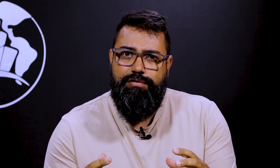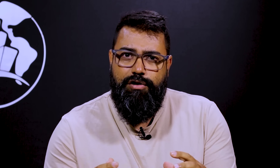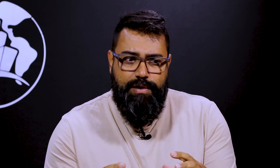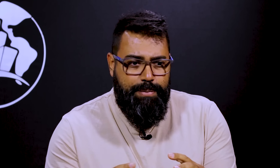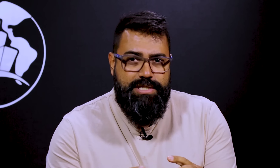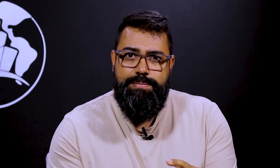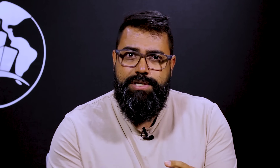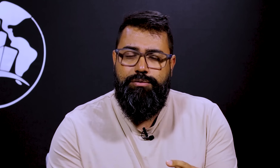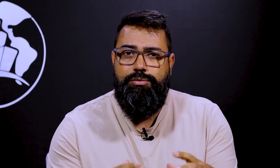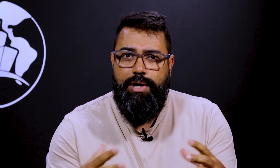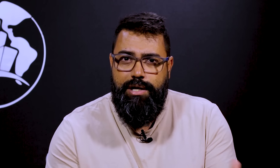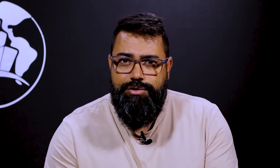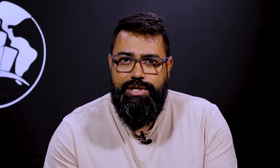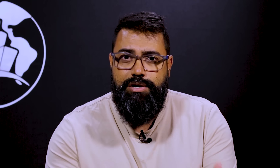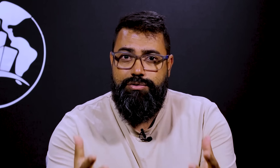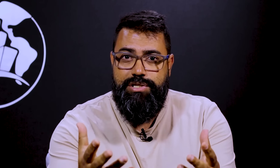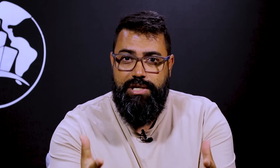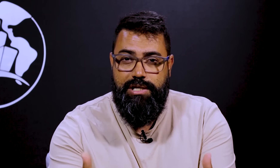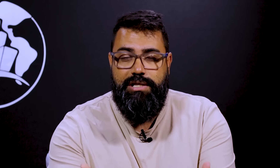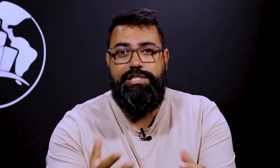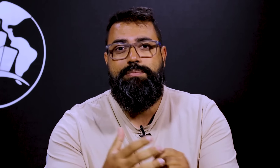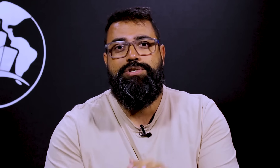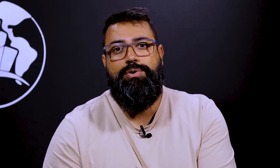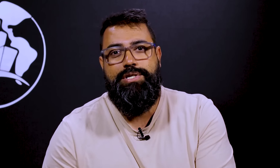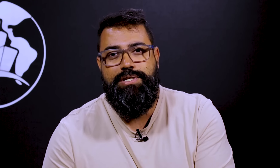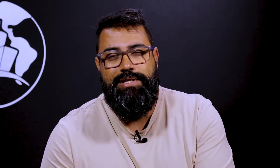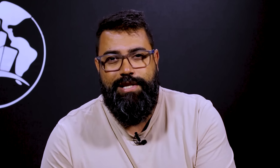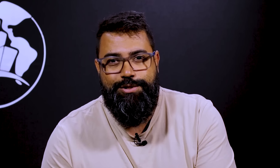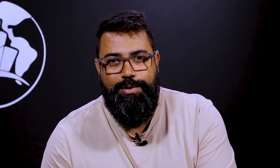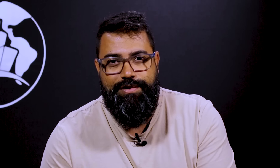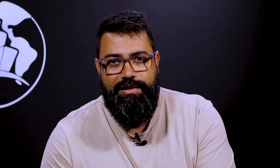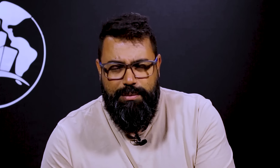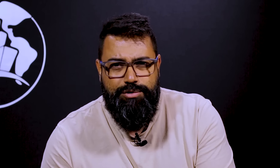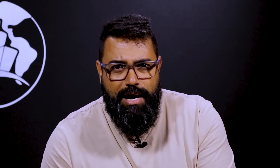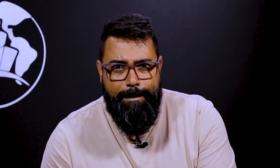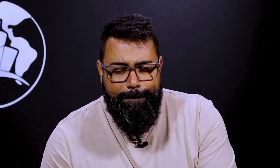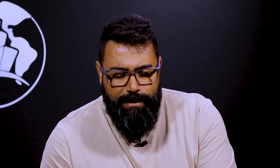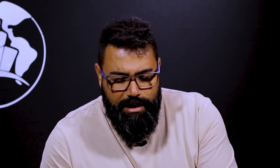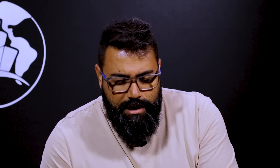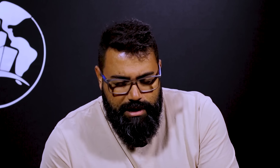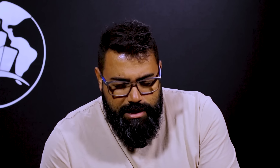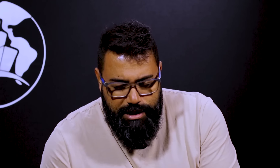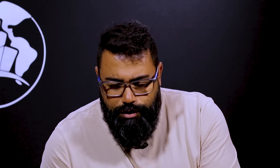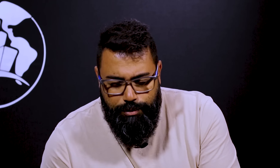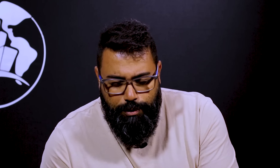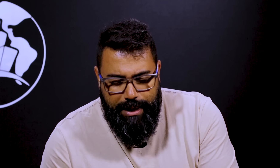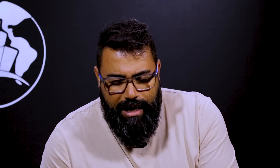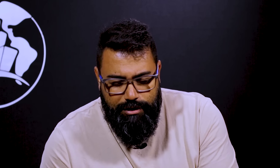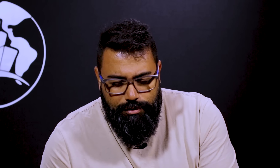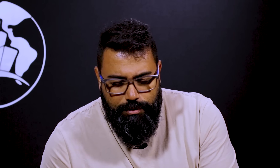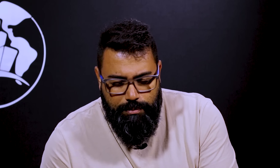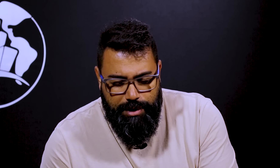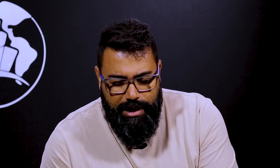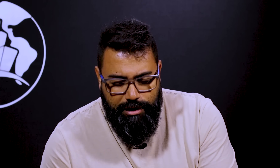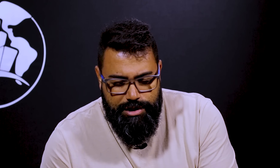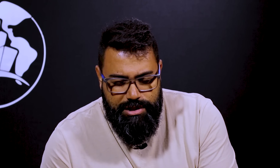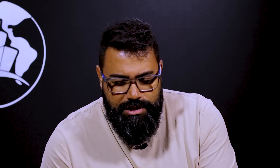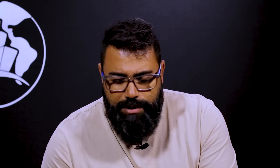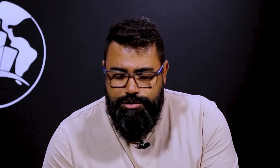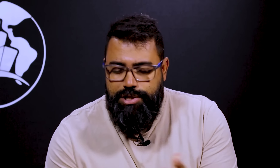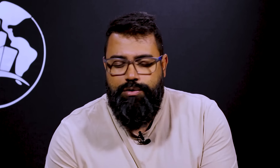aquilo que envolve a percepção do reino de Deus e de missões na sua vida. Vamos orar? Senhor, muito obrigado